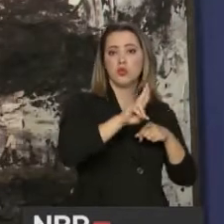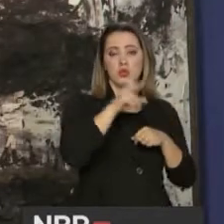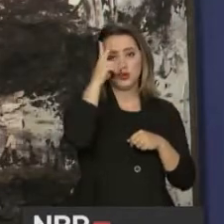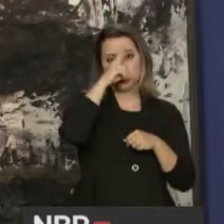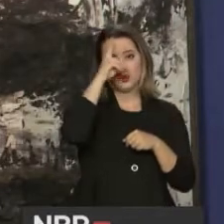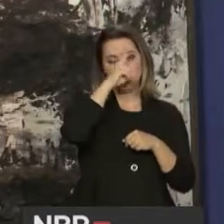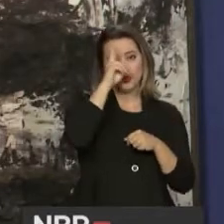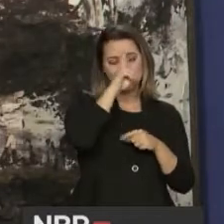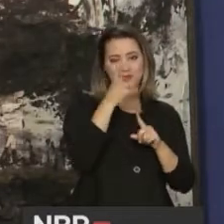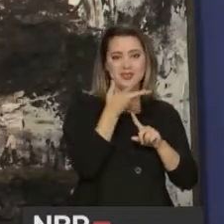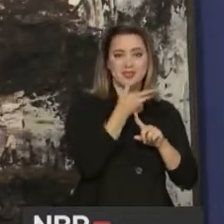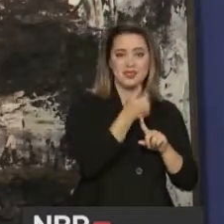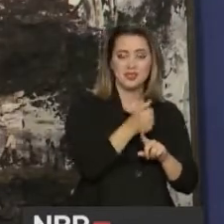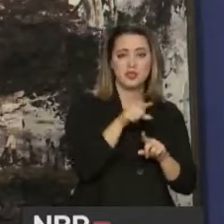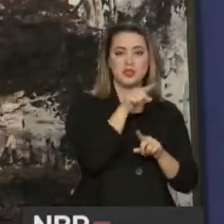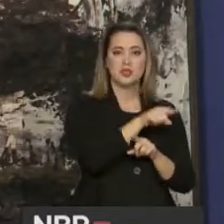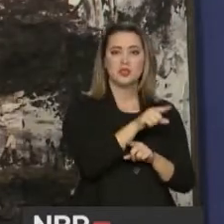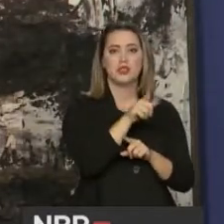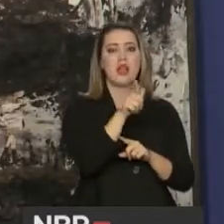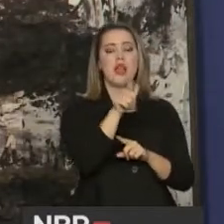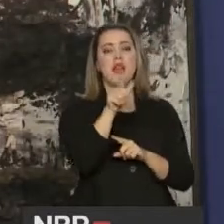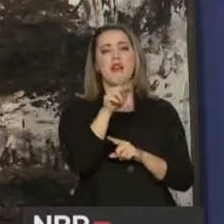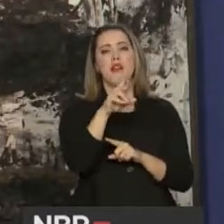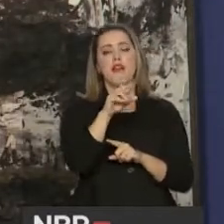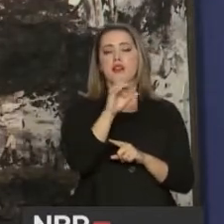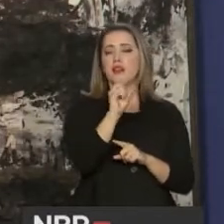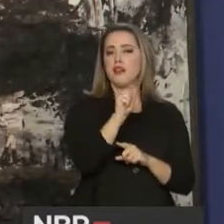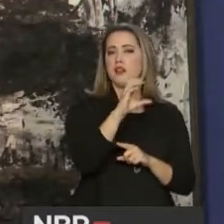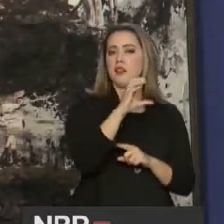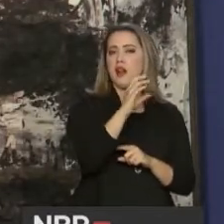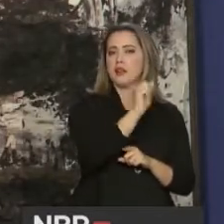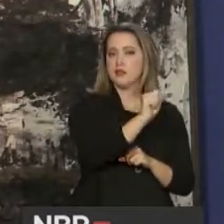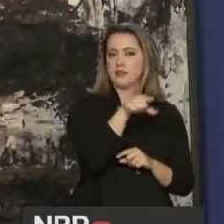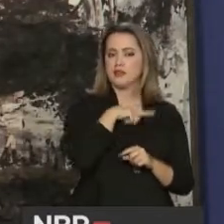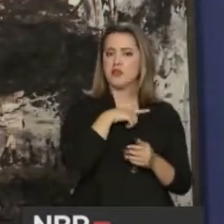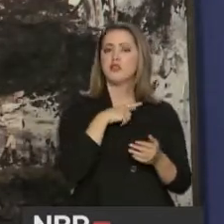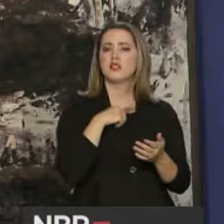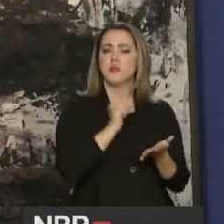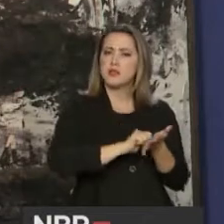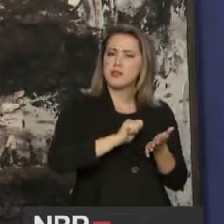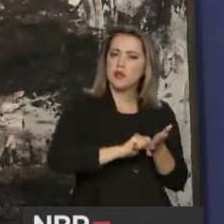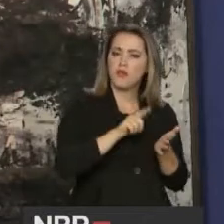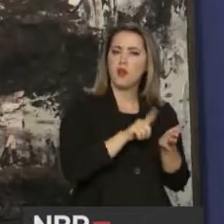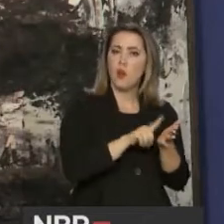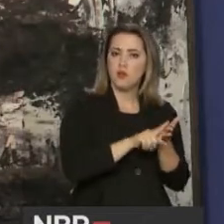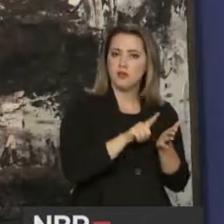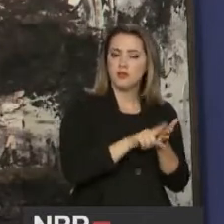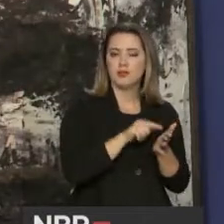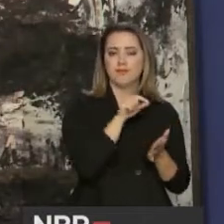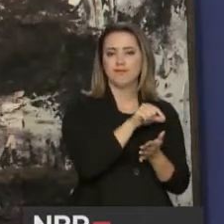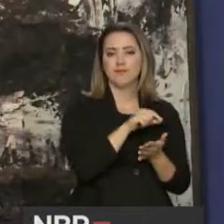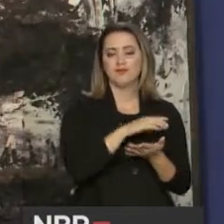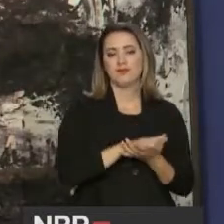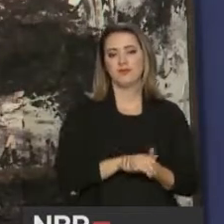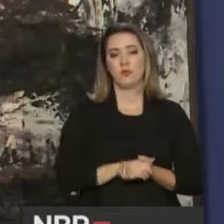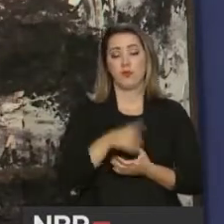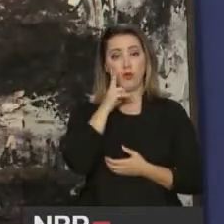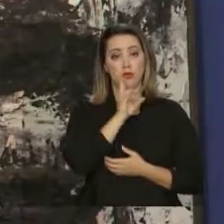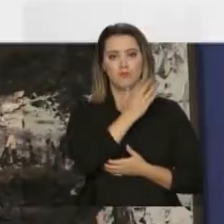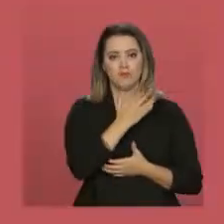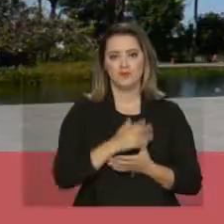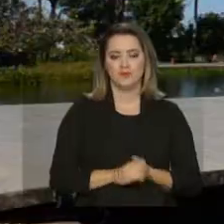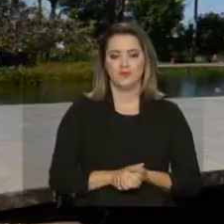Arte pela Universidade de Barcelona, a Graça Ramos, que também é coautora do livro Itamaraty, a Casa da Diplomacia. Olha